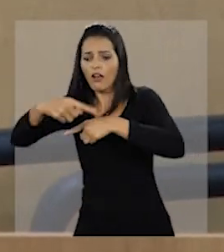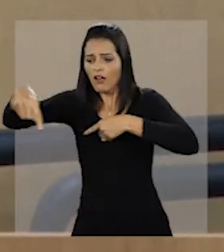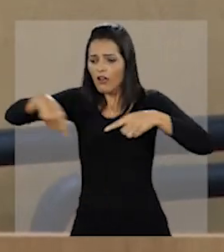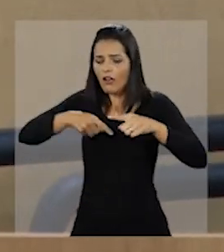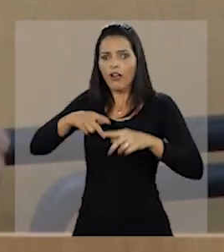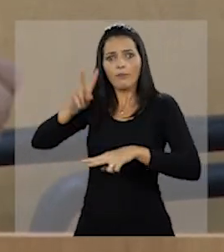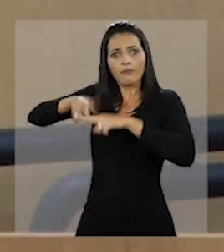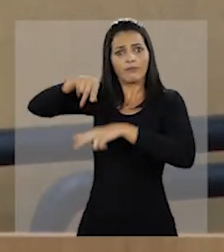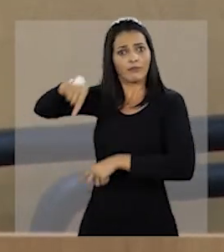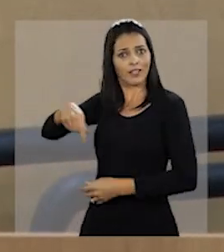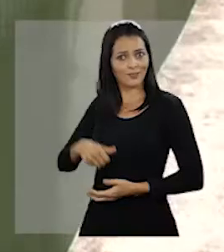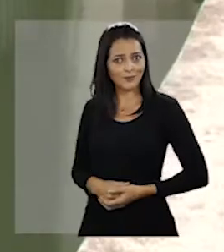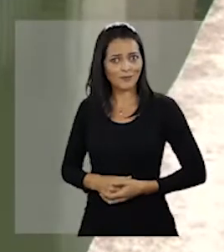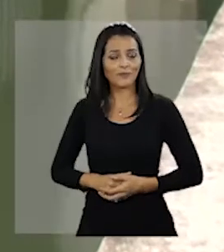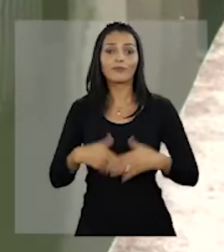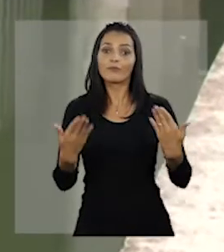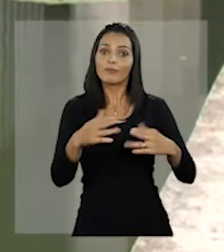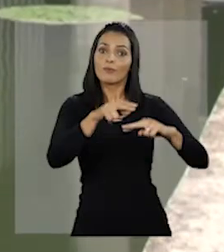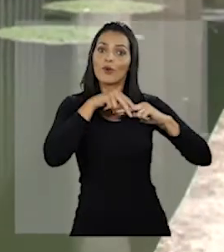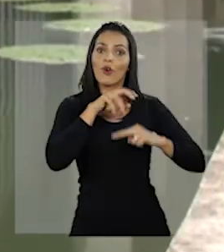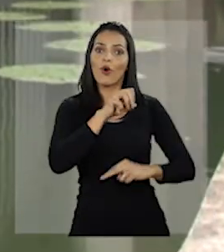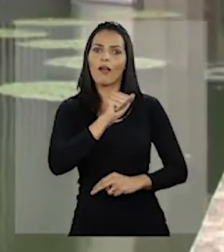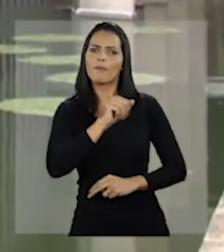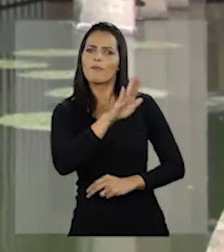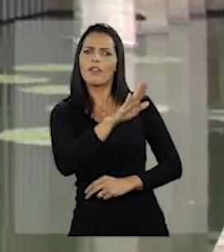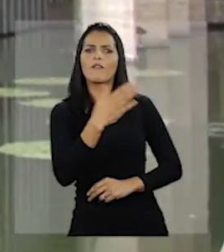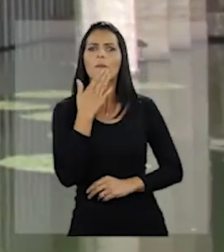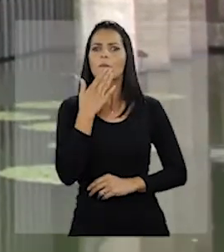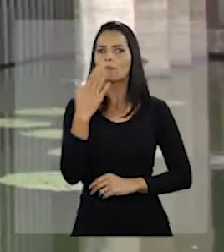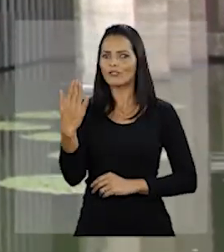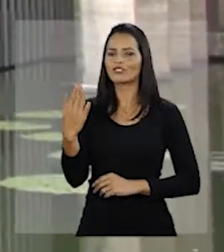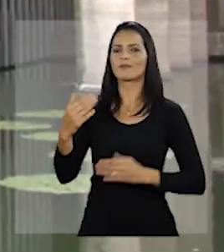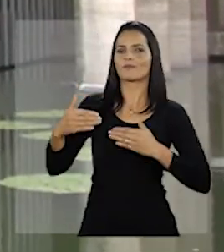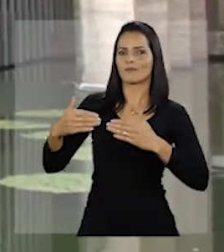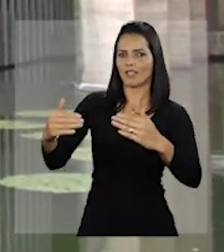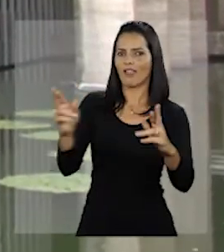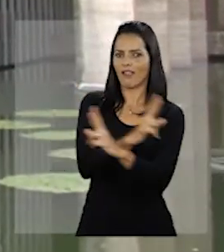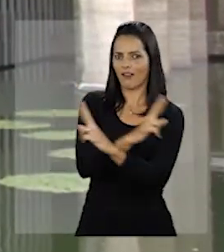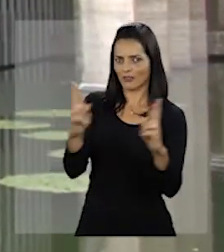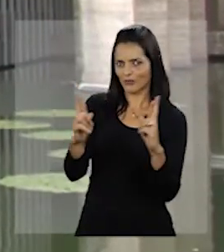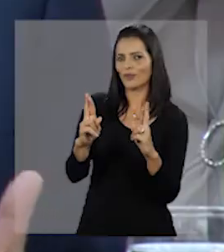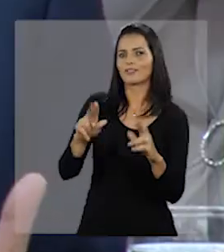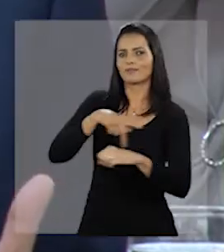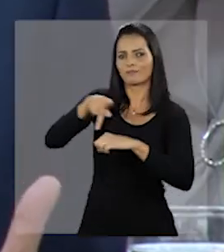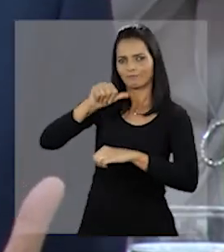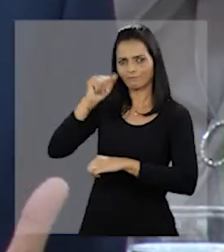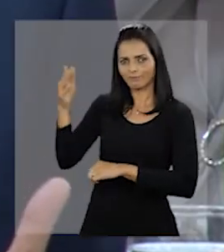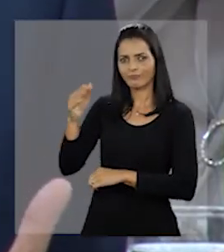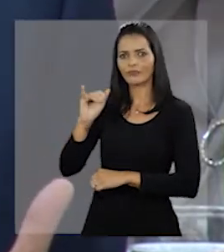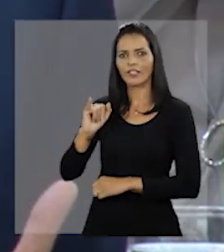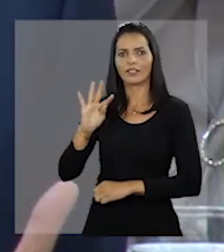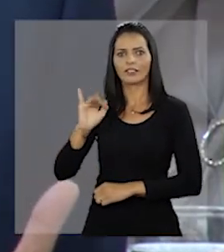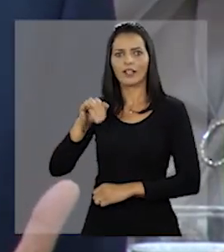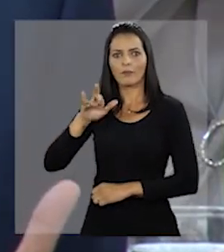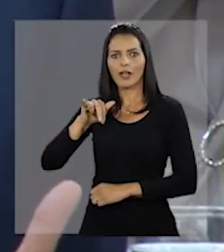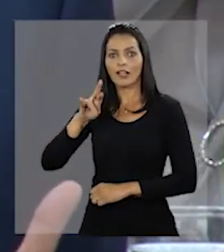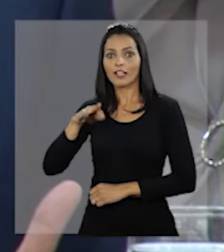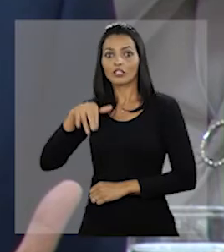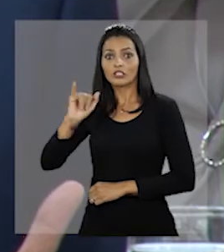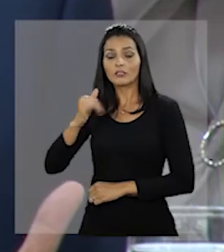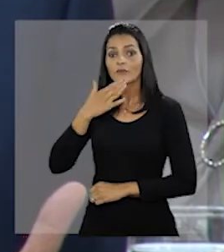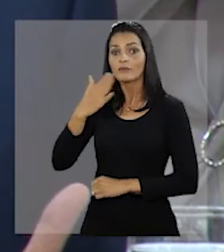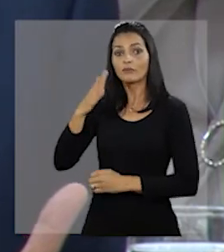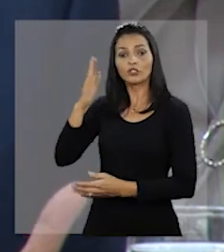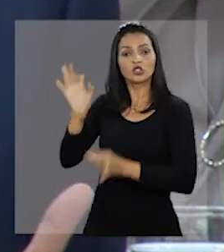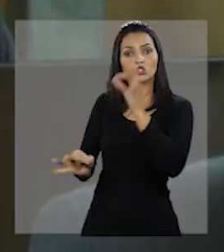abrigos onde estão. Por isso, a Ordem vai pedir ao Itamaraty que adote medidas judiciais para conseguir a